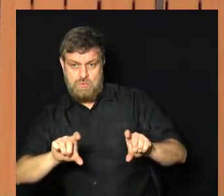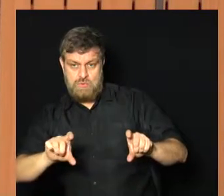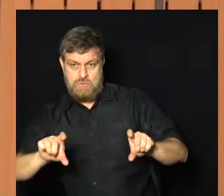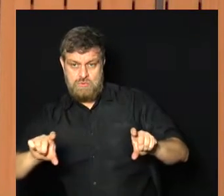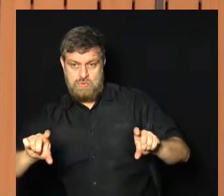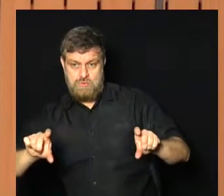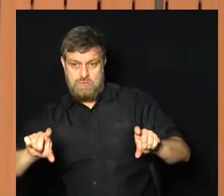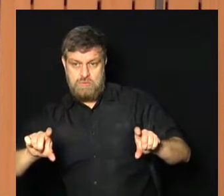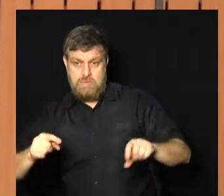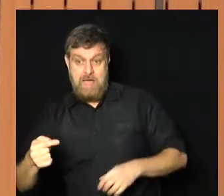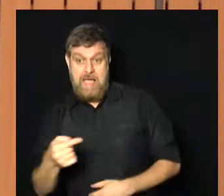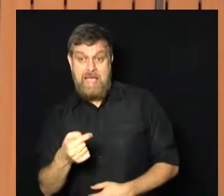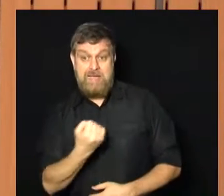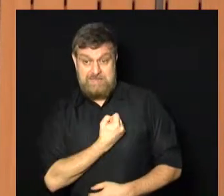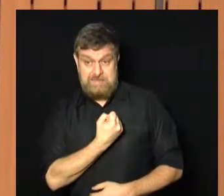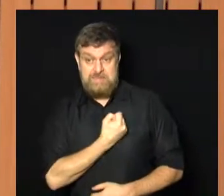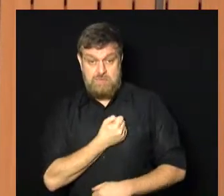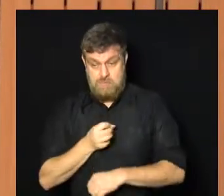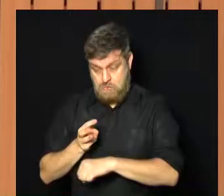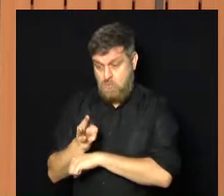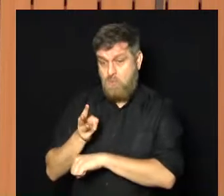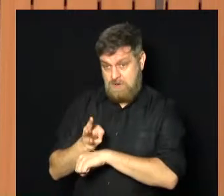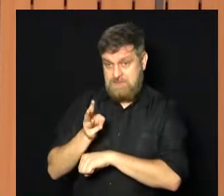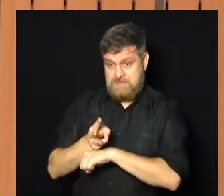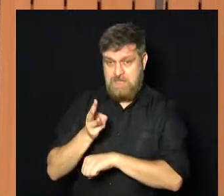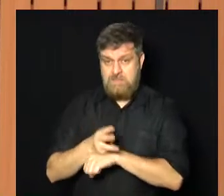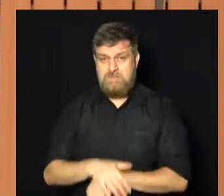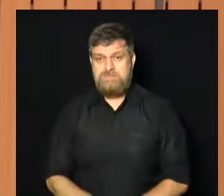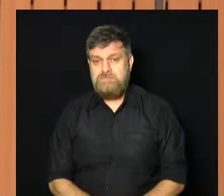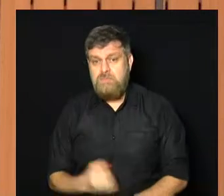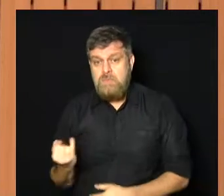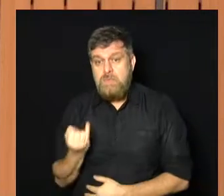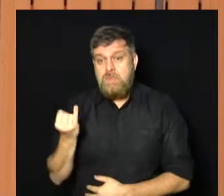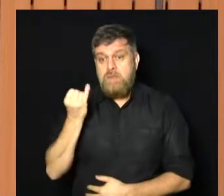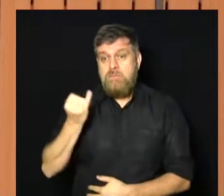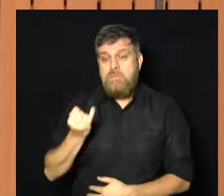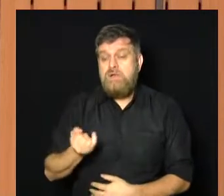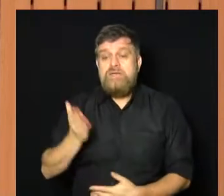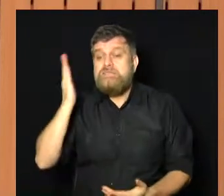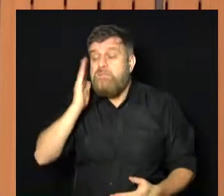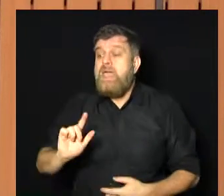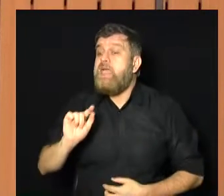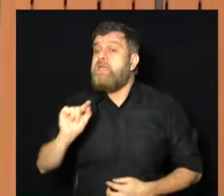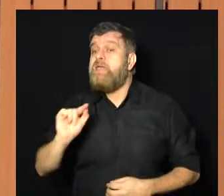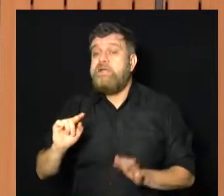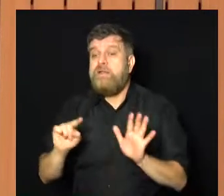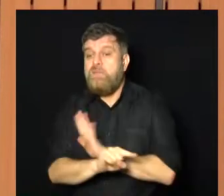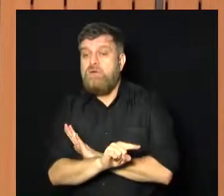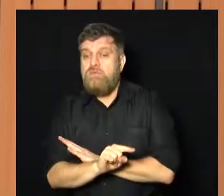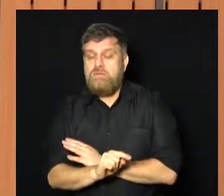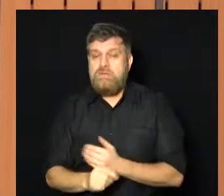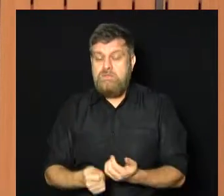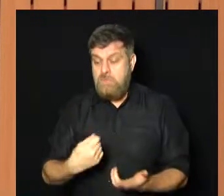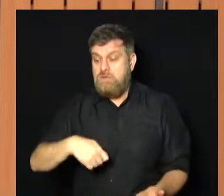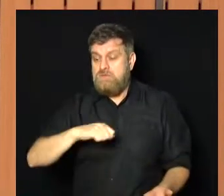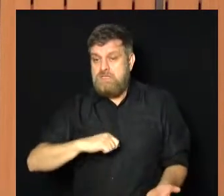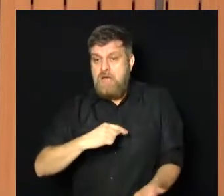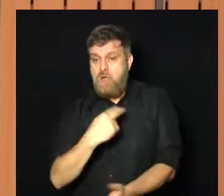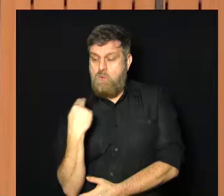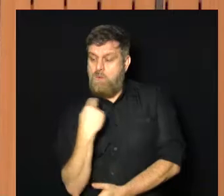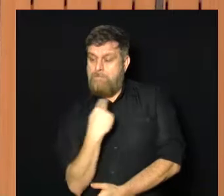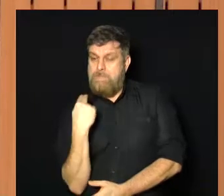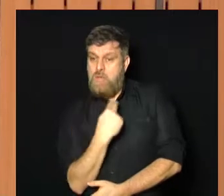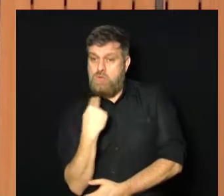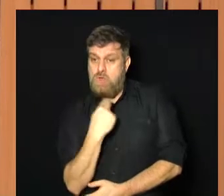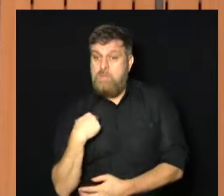97829-3776. Então, esse número que está aí na tela por WhatsApp. Agora, é muito importante que a pessoa se apresente, tá? Diga, coloque o nome para a